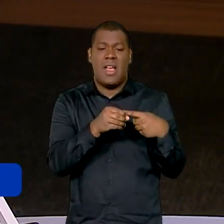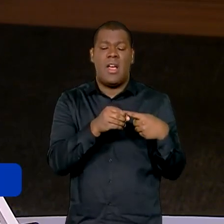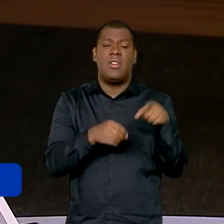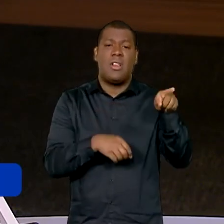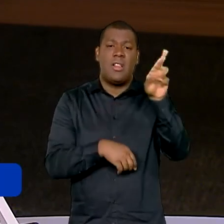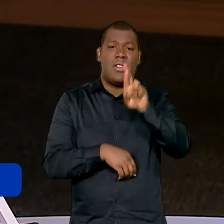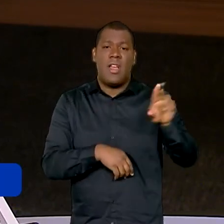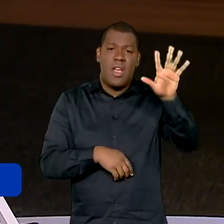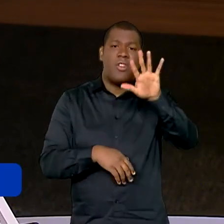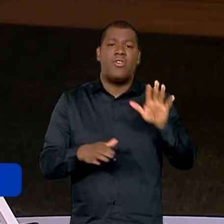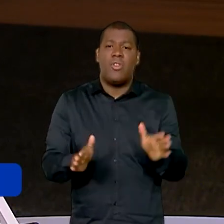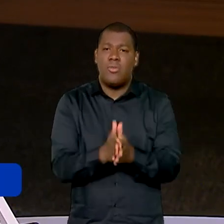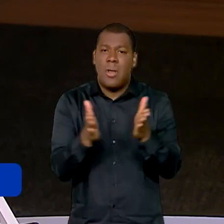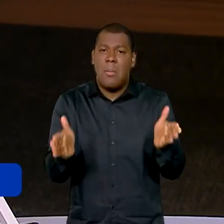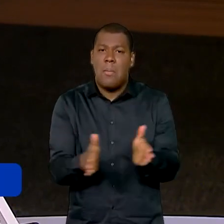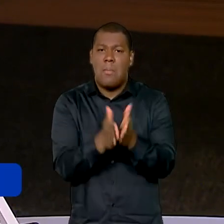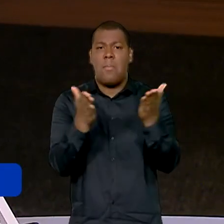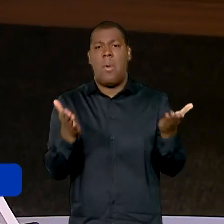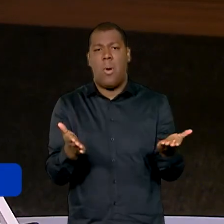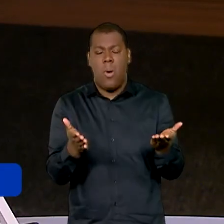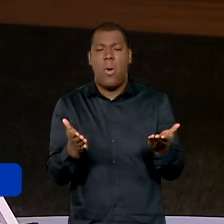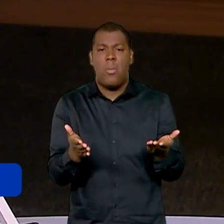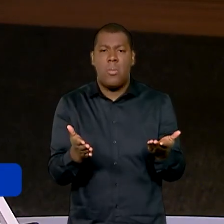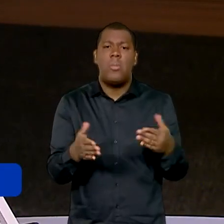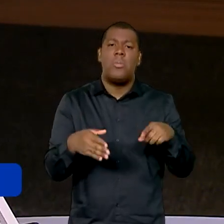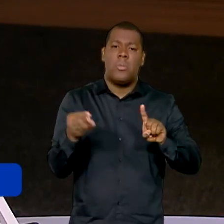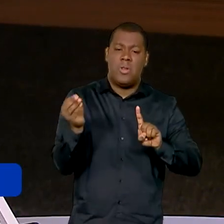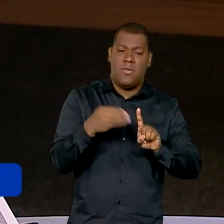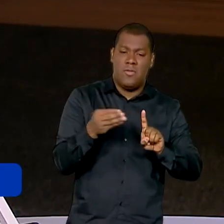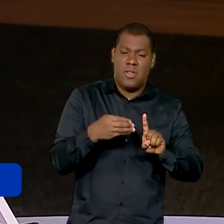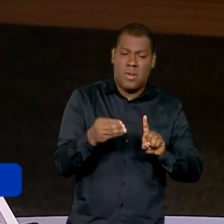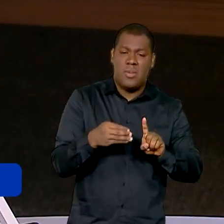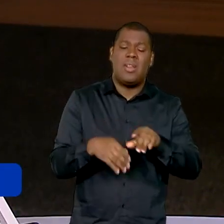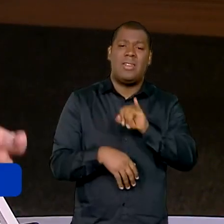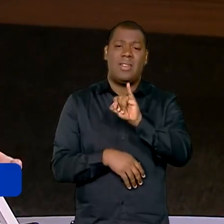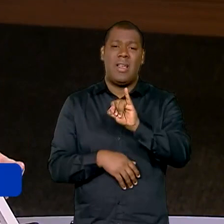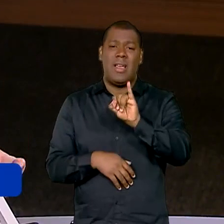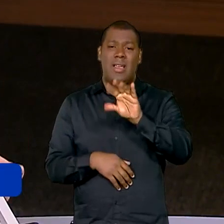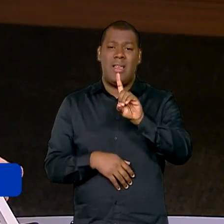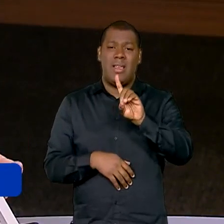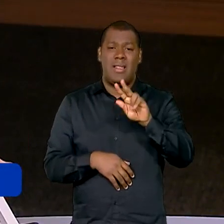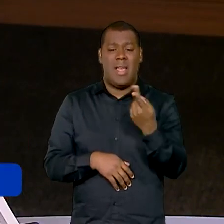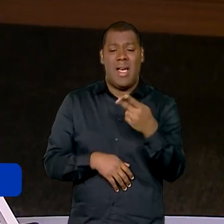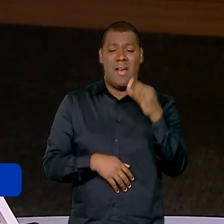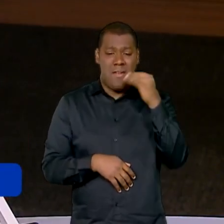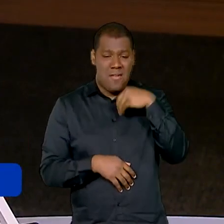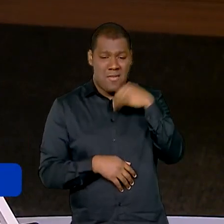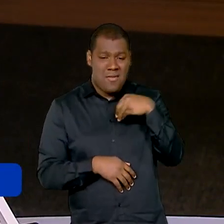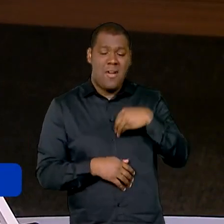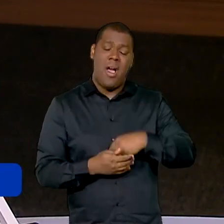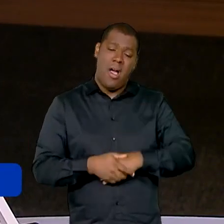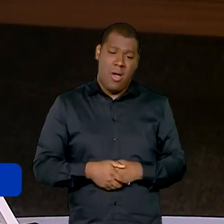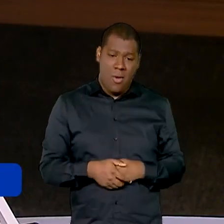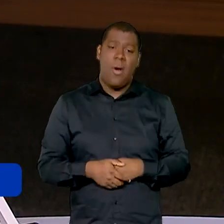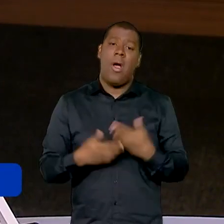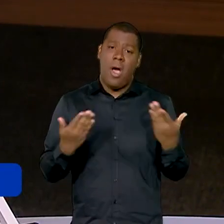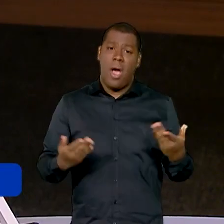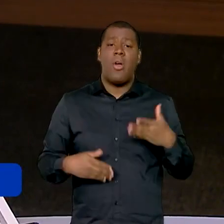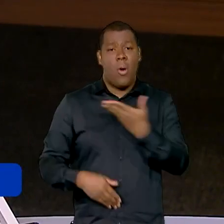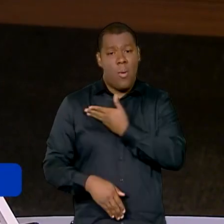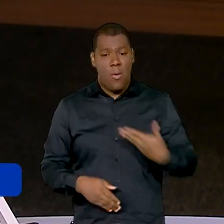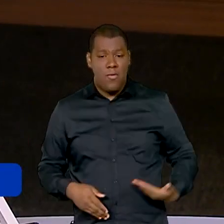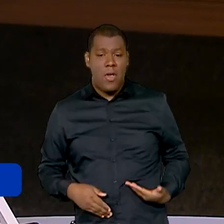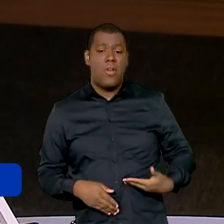mais pobres, mais carentes, aquelas cidades com menor IDH, elas foram priorizadas, e também